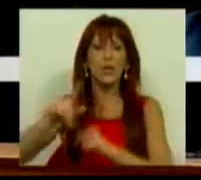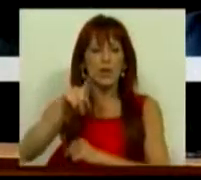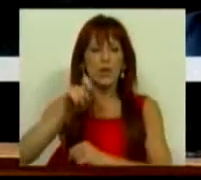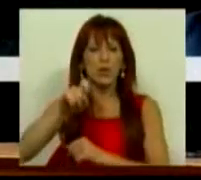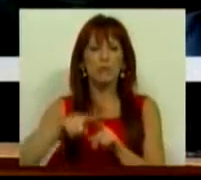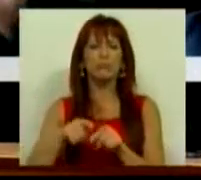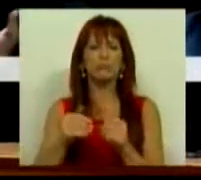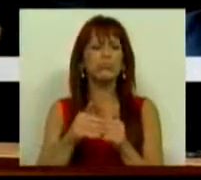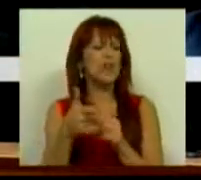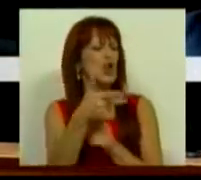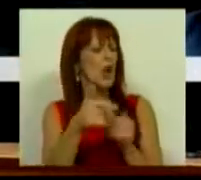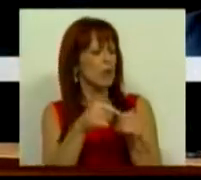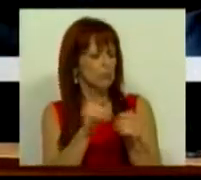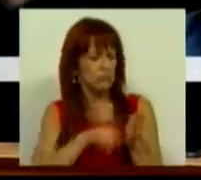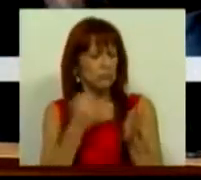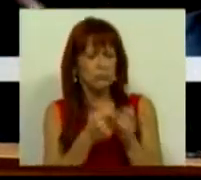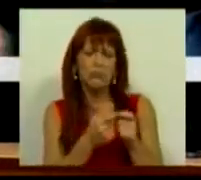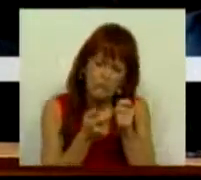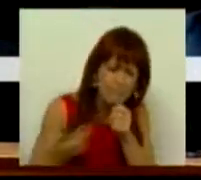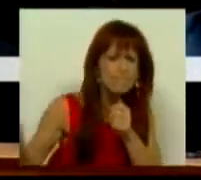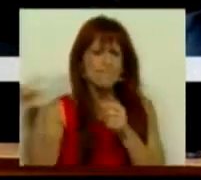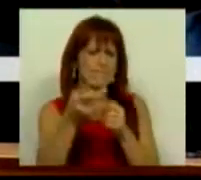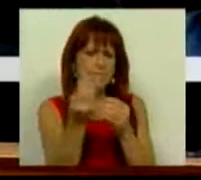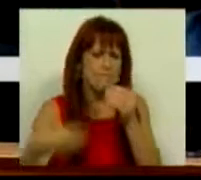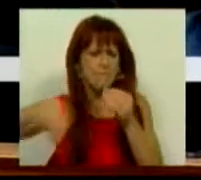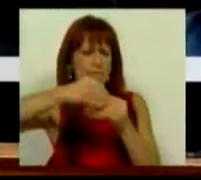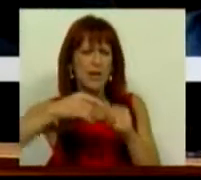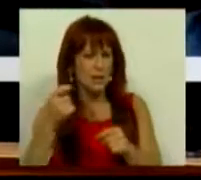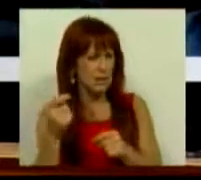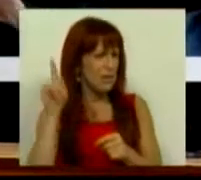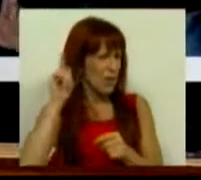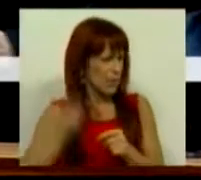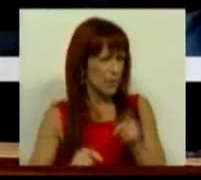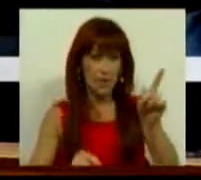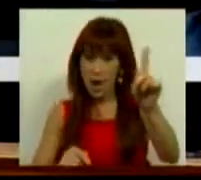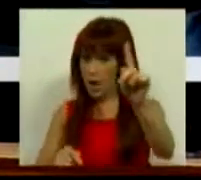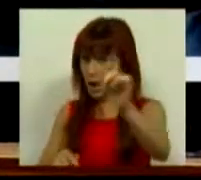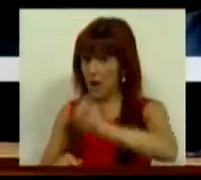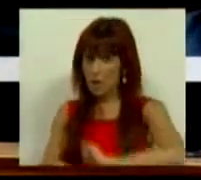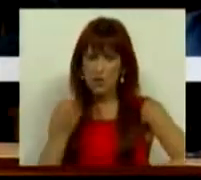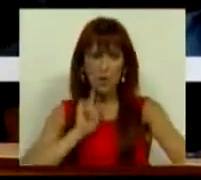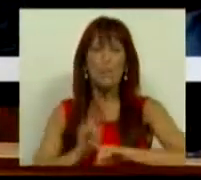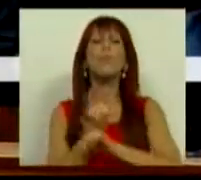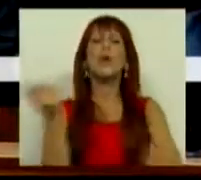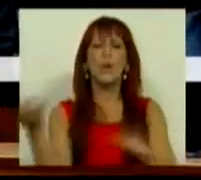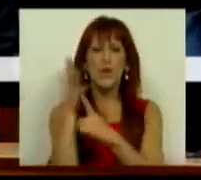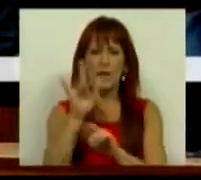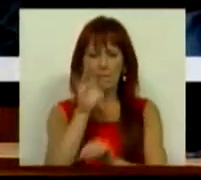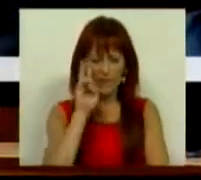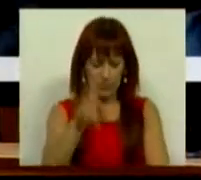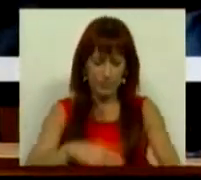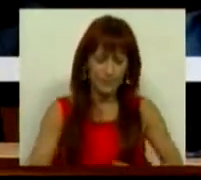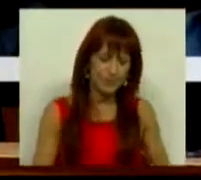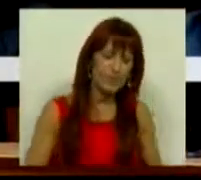escolheu ir para além da Troika. Isso não é de sumenos, senhora deputada. Isso não é de sumenos. Porque, por exemplo,